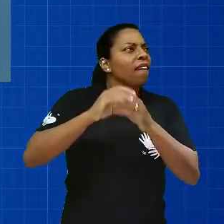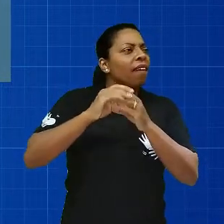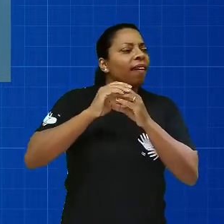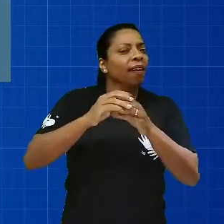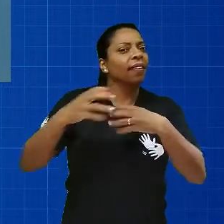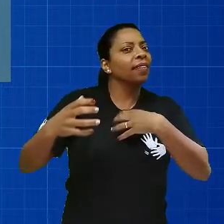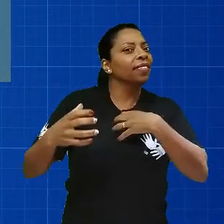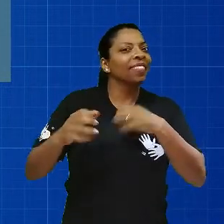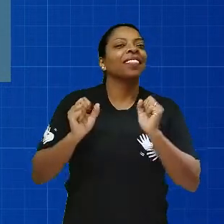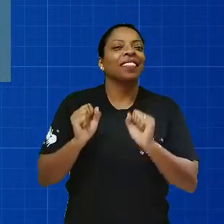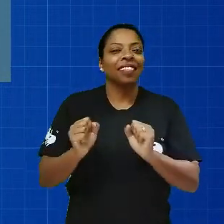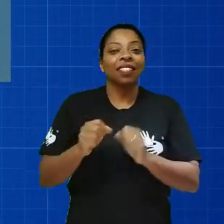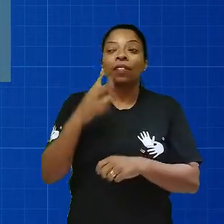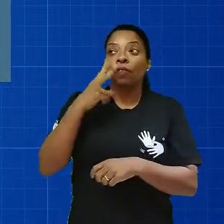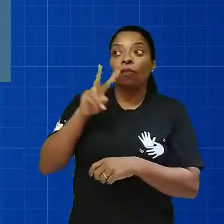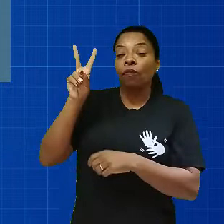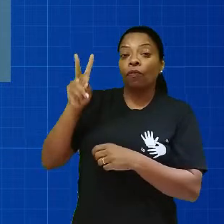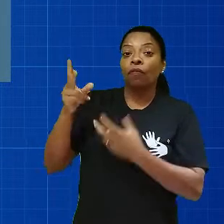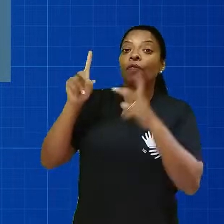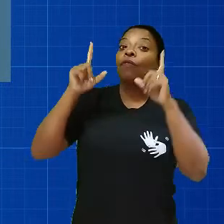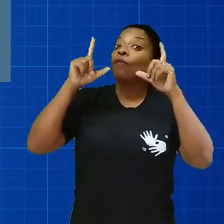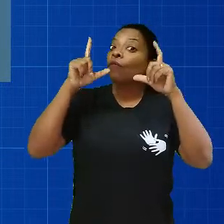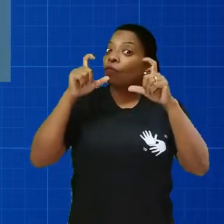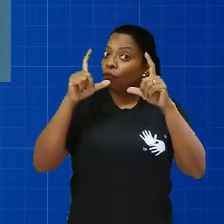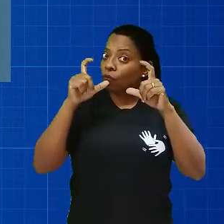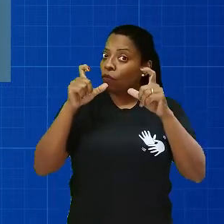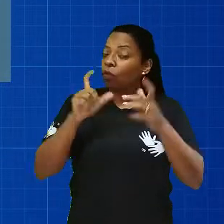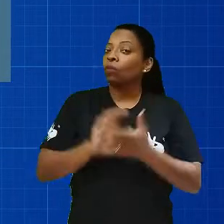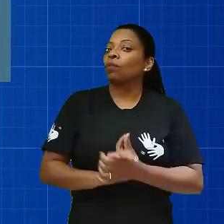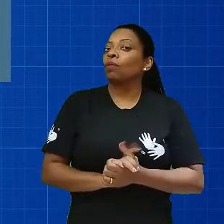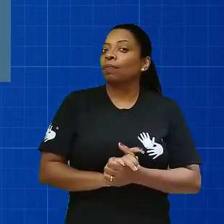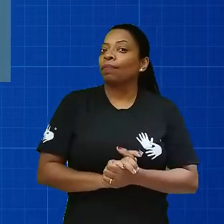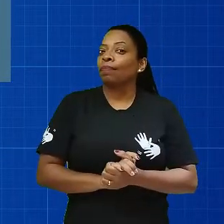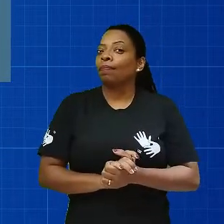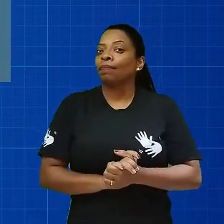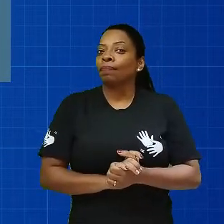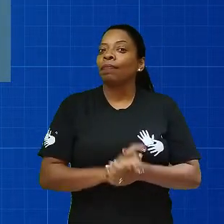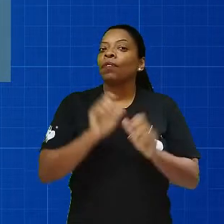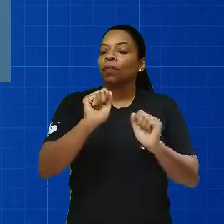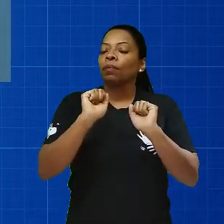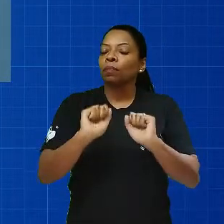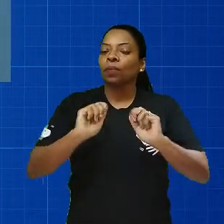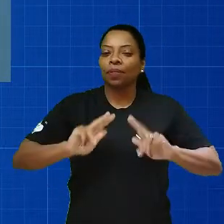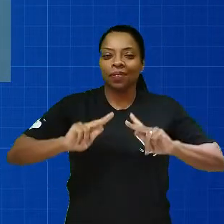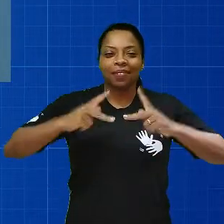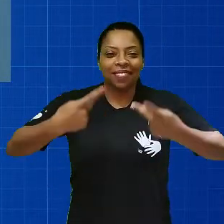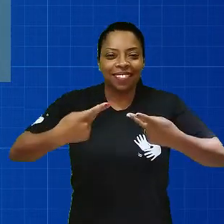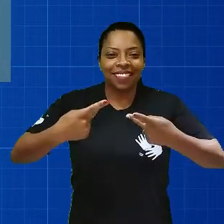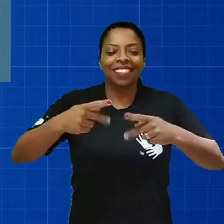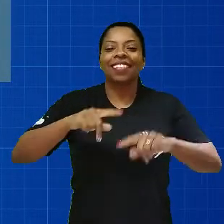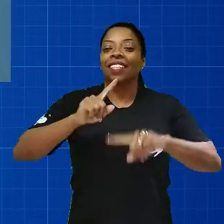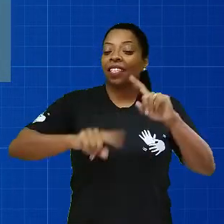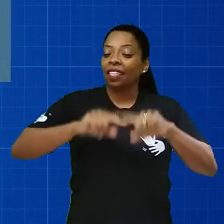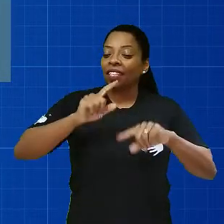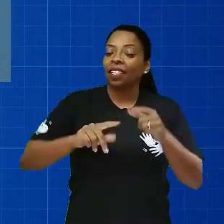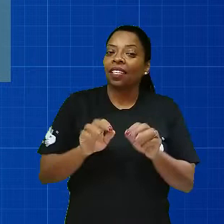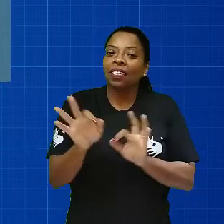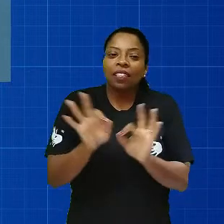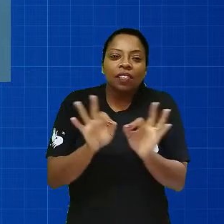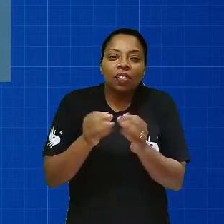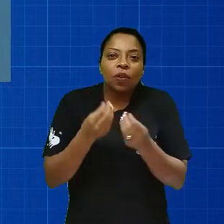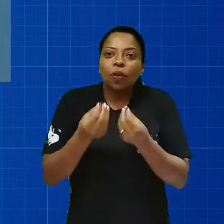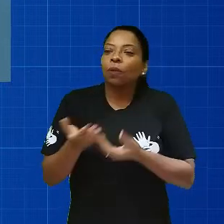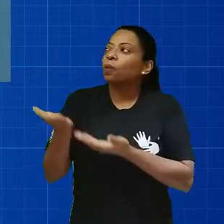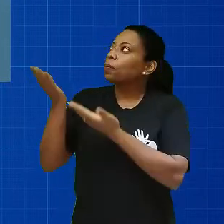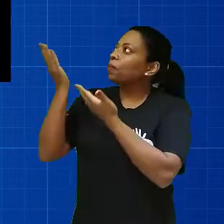legal. Então acompanhe as fotos das maracas que a gente fez com as crianças e na descrição desse vídeo vai ter um link ensinando você a construir ela com as suas